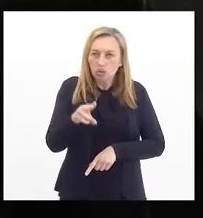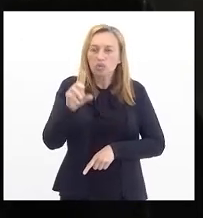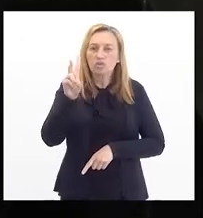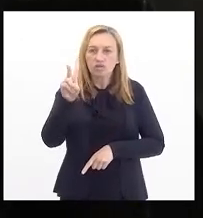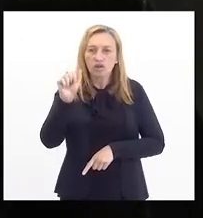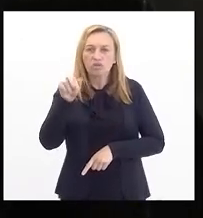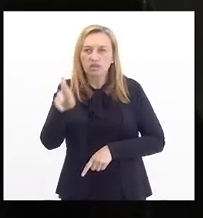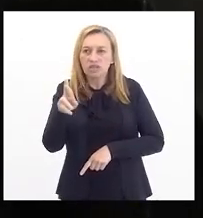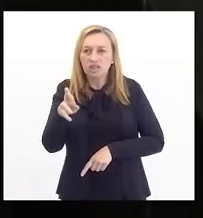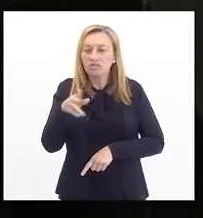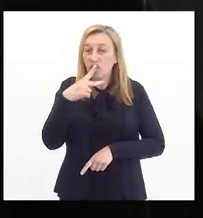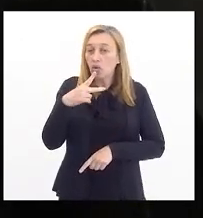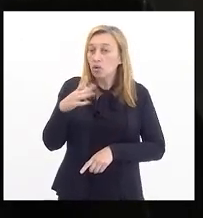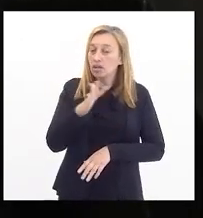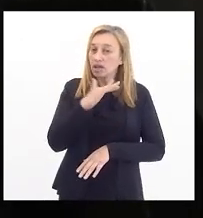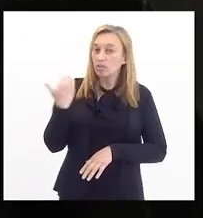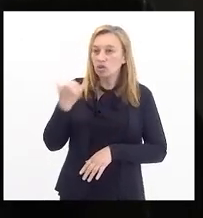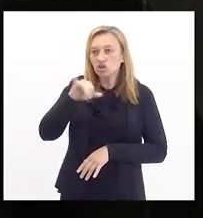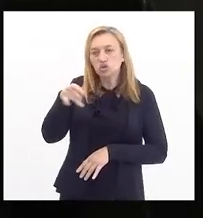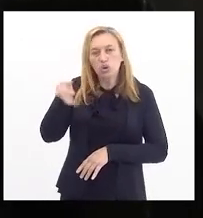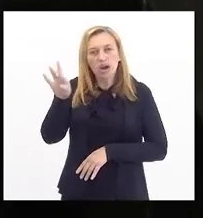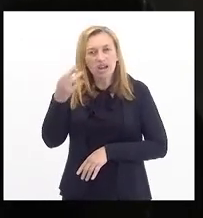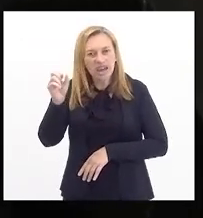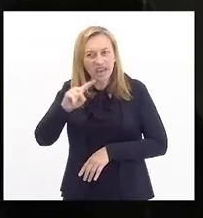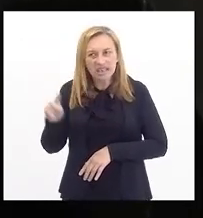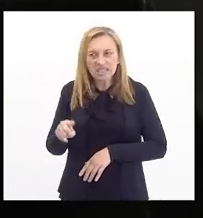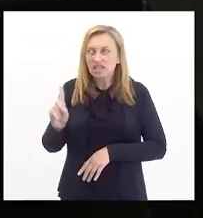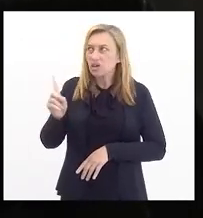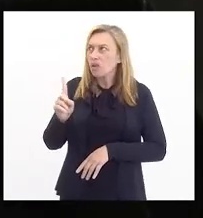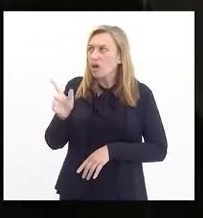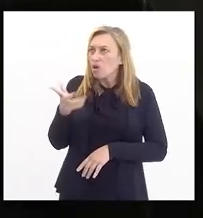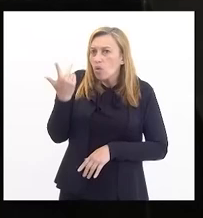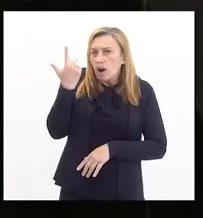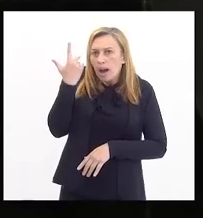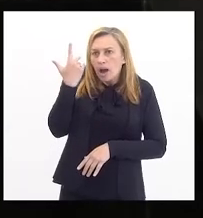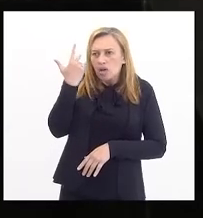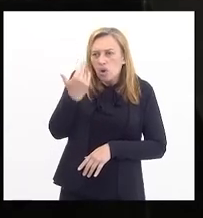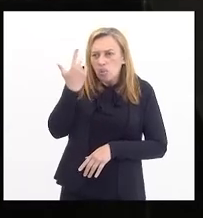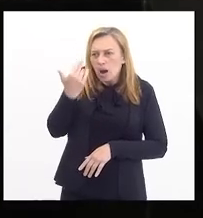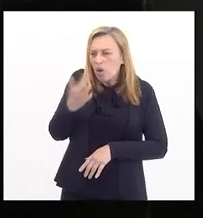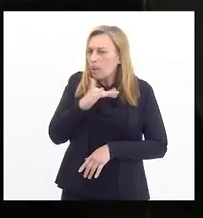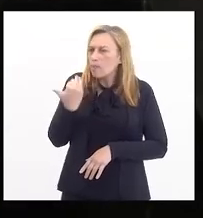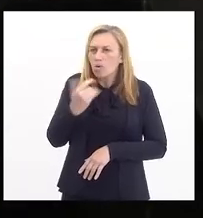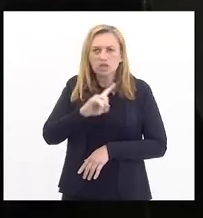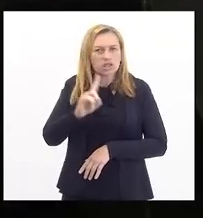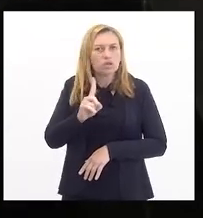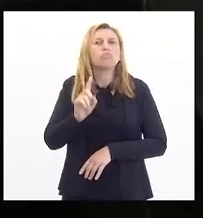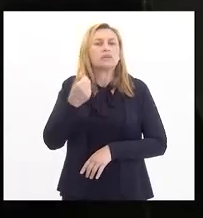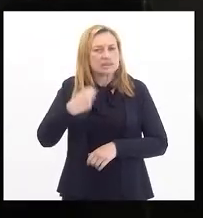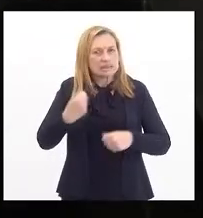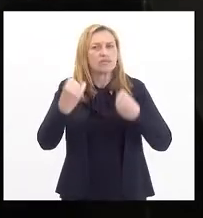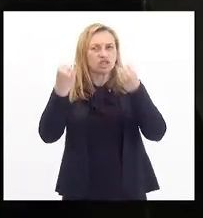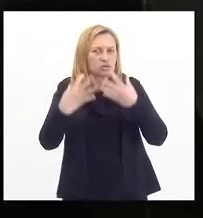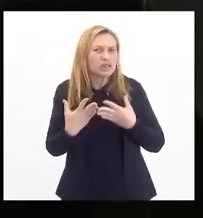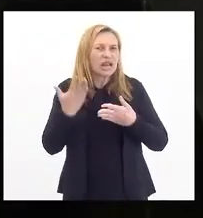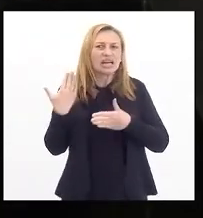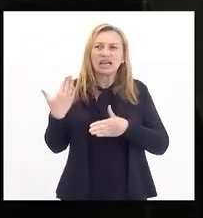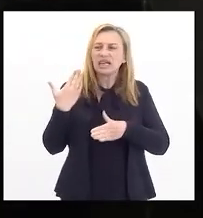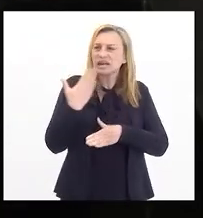dizer que a morte de Juarez Antunes não era uma morte casual, não era um acidente, que isso tinha que ser explicado, porque estava